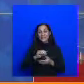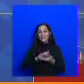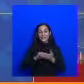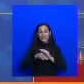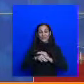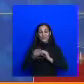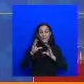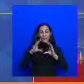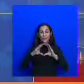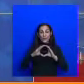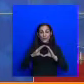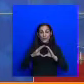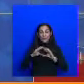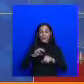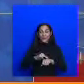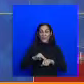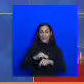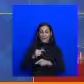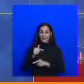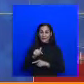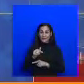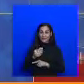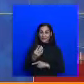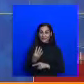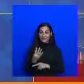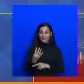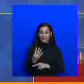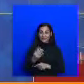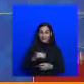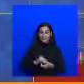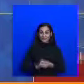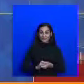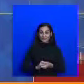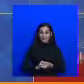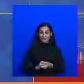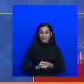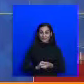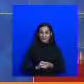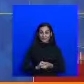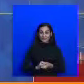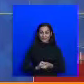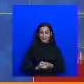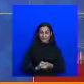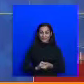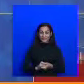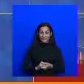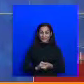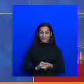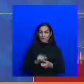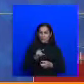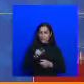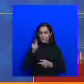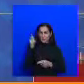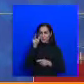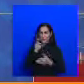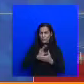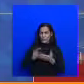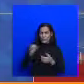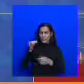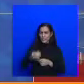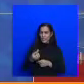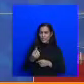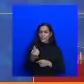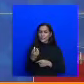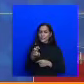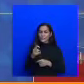Primeiro número na tela, bola marrom 74. Marrom número 74. Você ganha acertando 15,